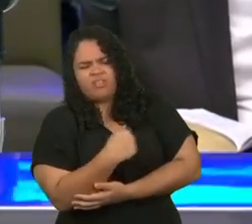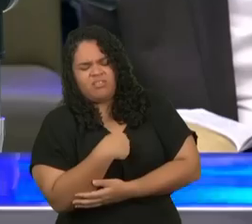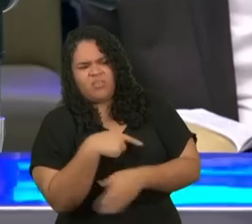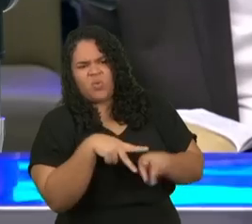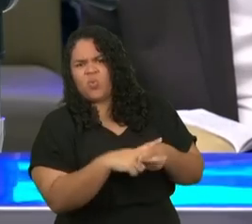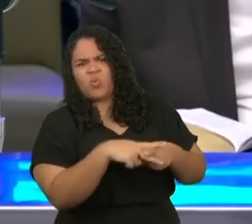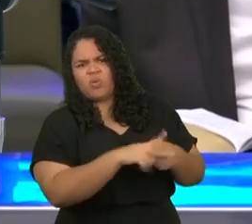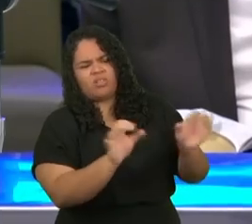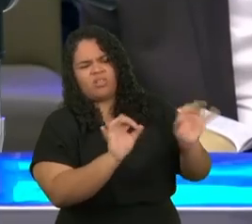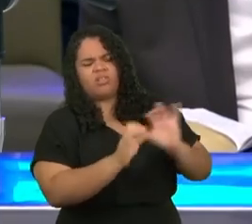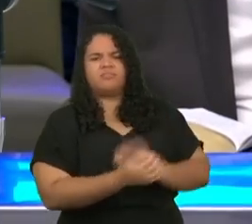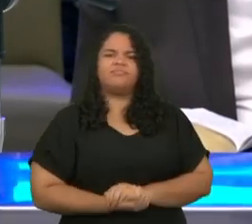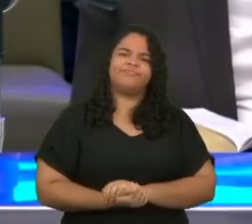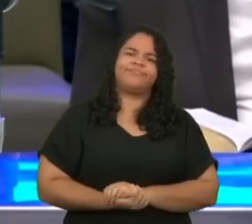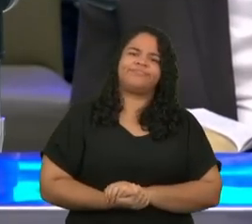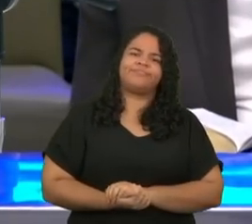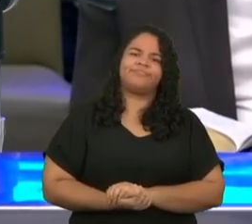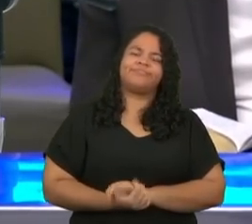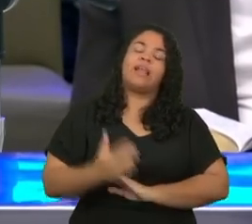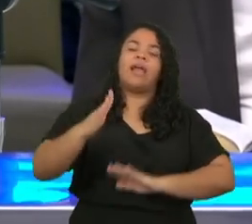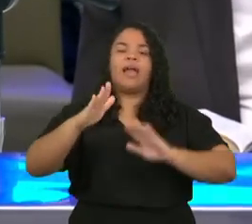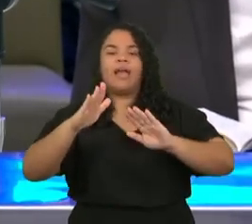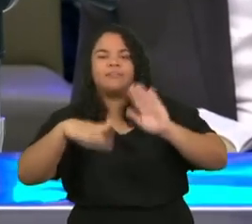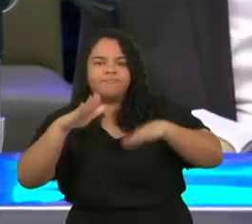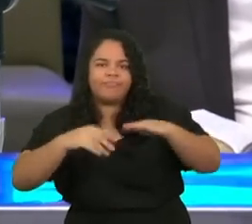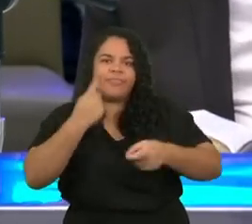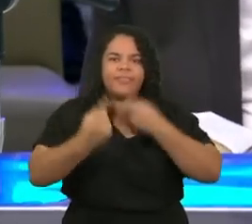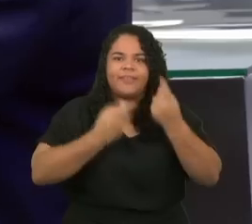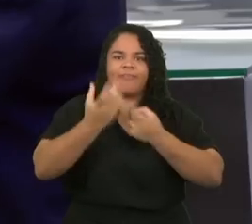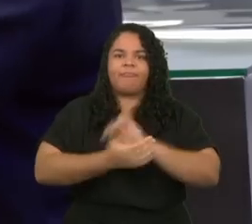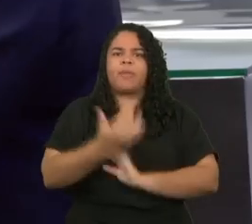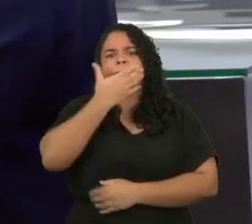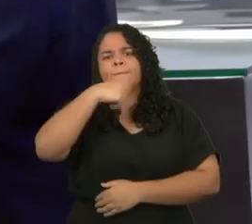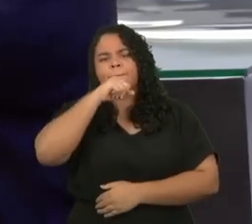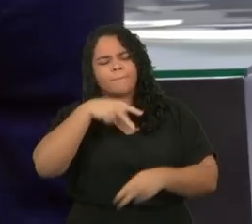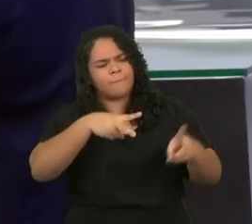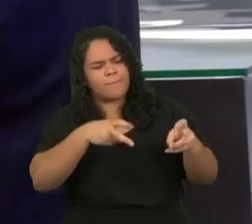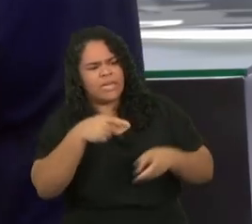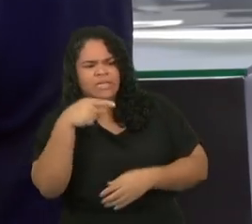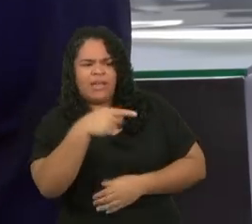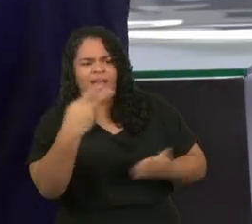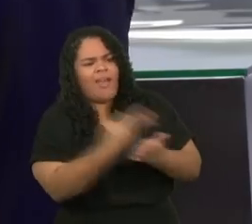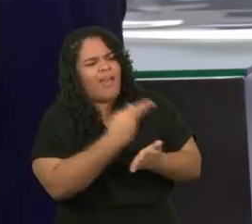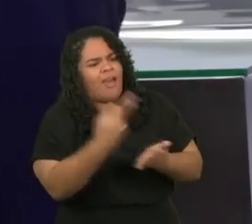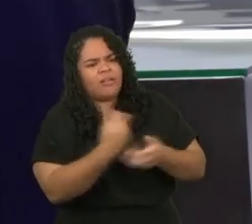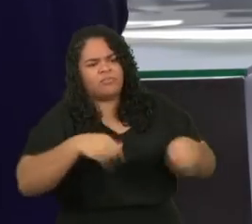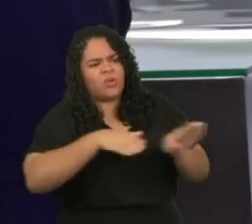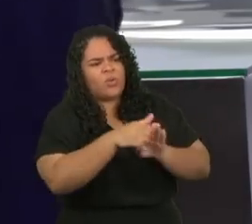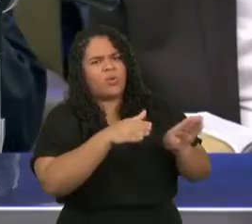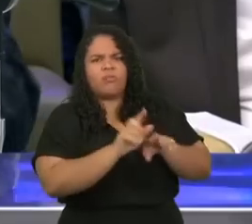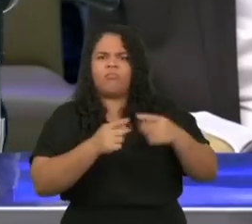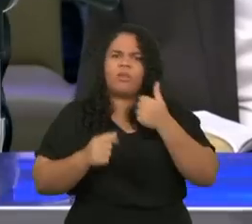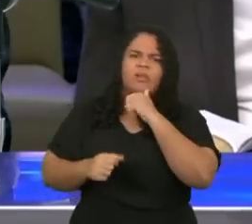às vezes é o inverso né O pai quer repreender que é corrigir e amanhã deixa a deixa o bichinho o bichinho